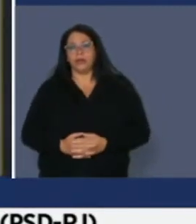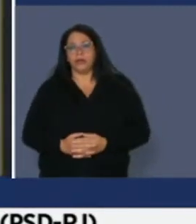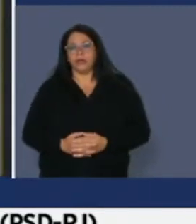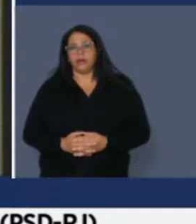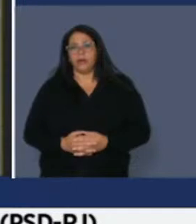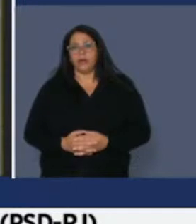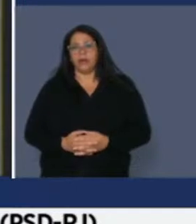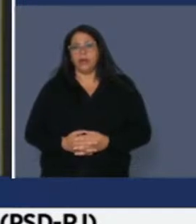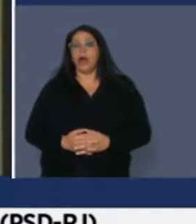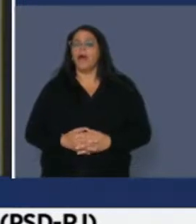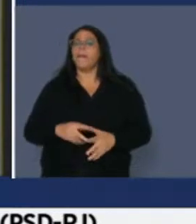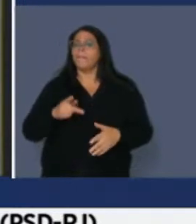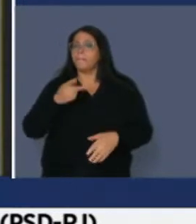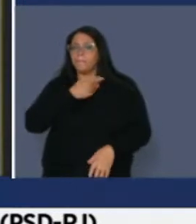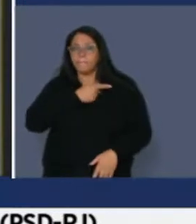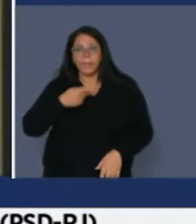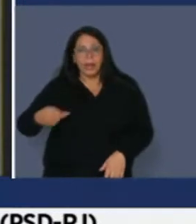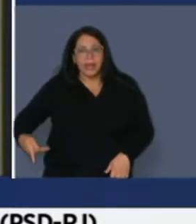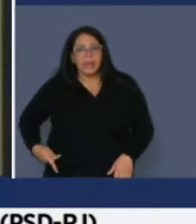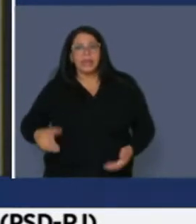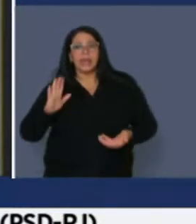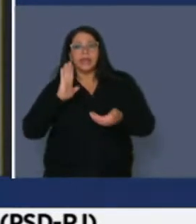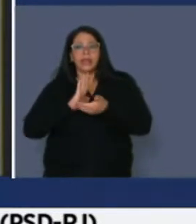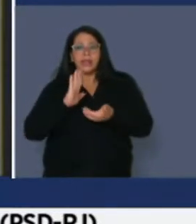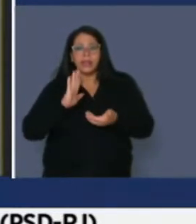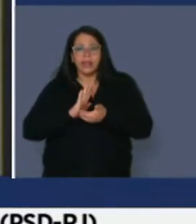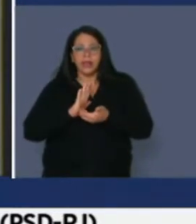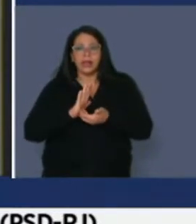O próprio presidente desta casa,